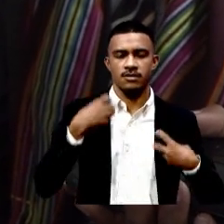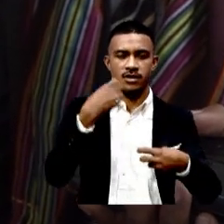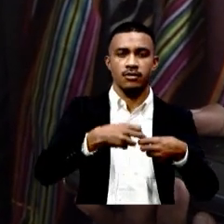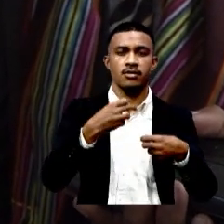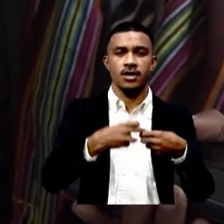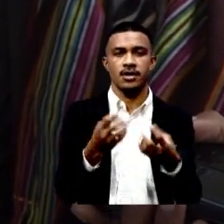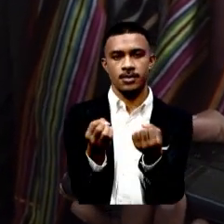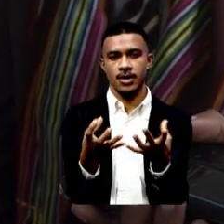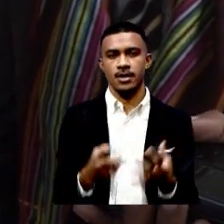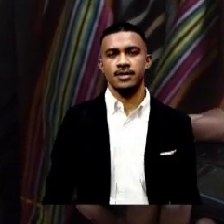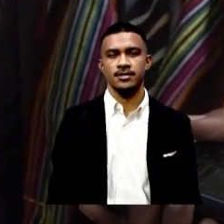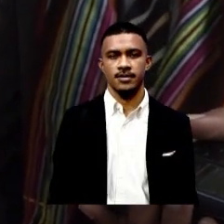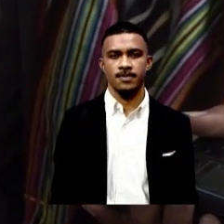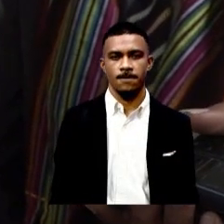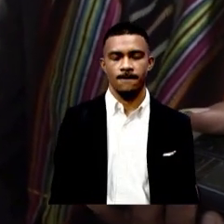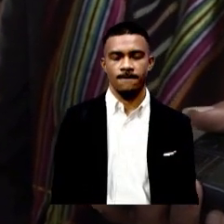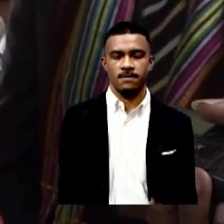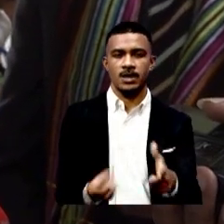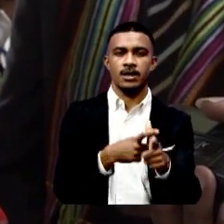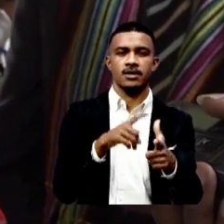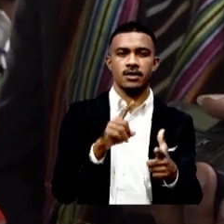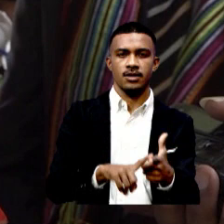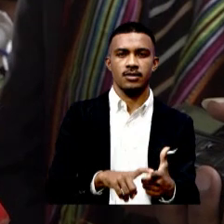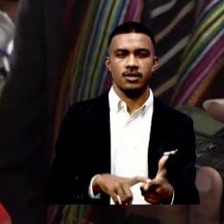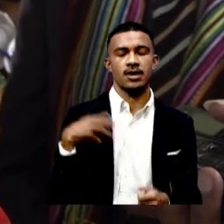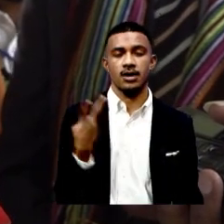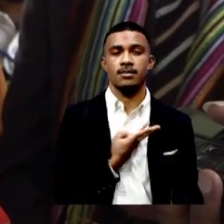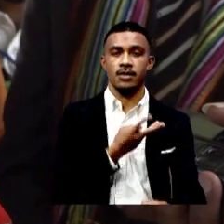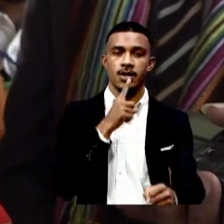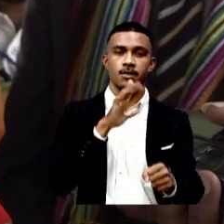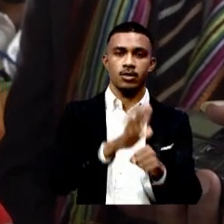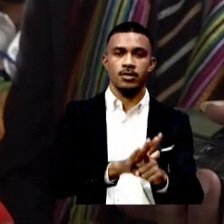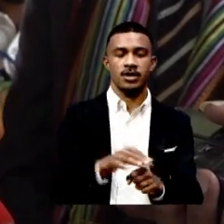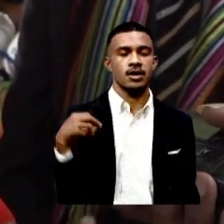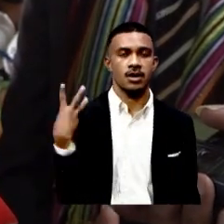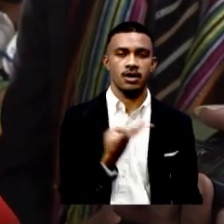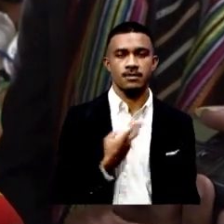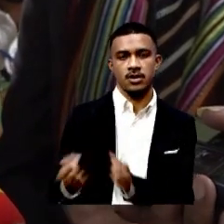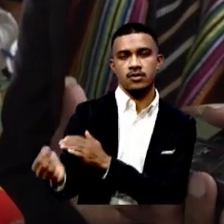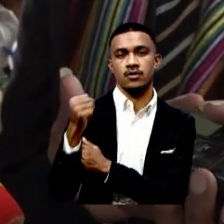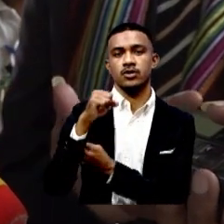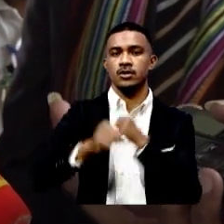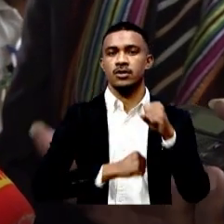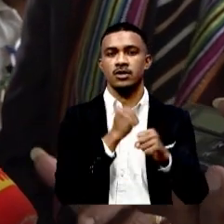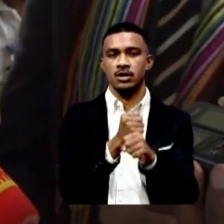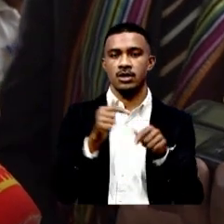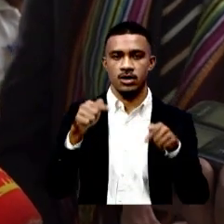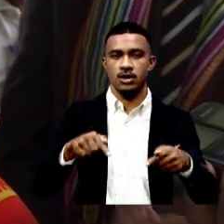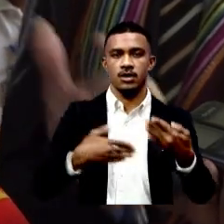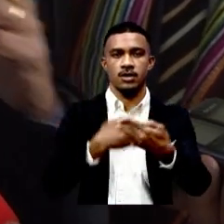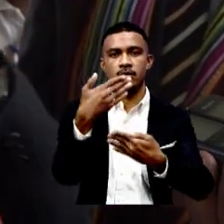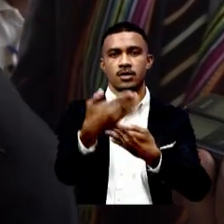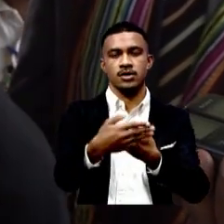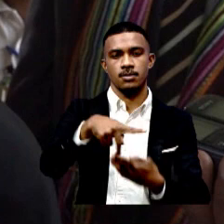é? E então, a me compromete. E a melhor é o esforço. E agora tem ainda nem avança para a